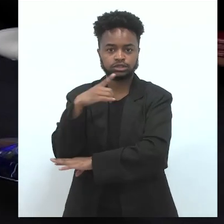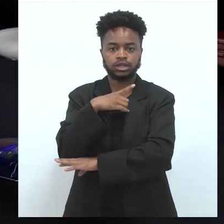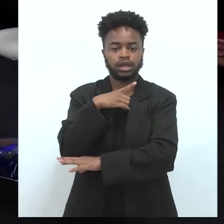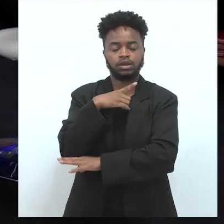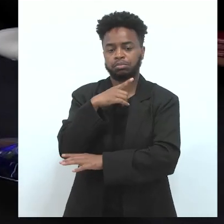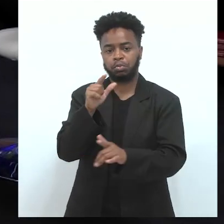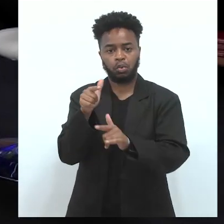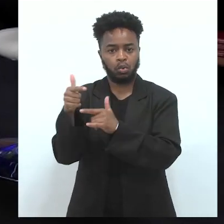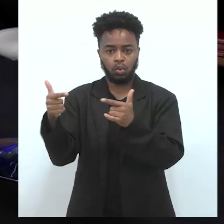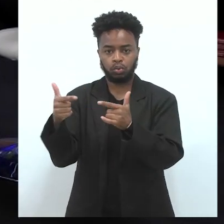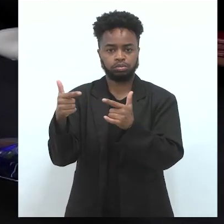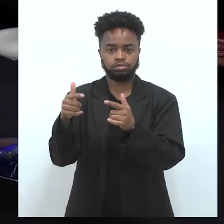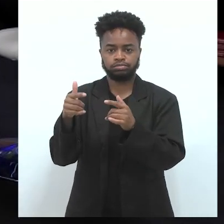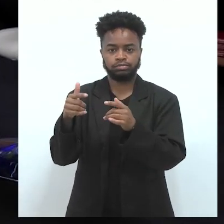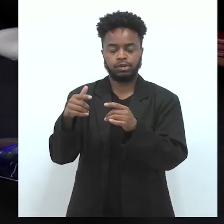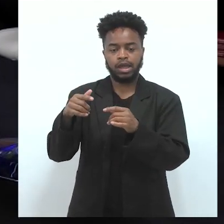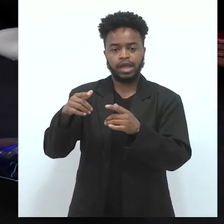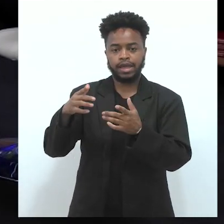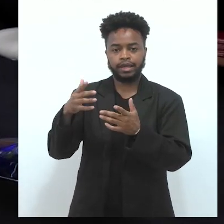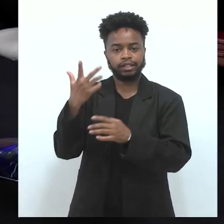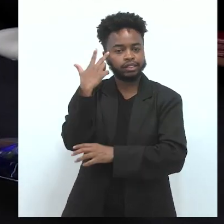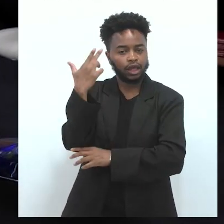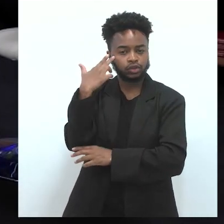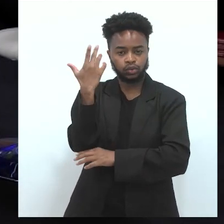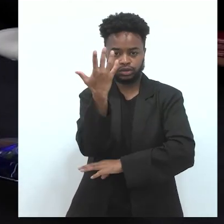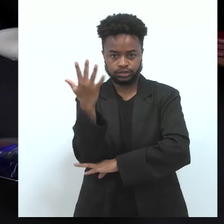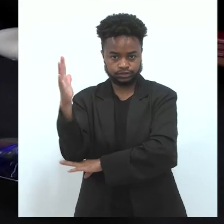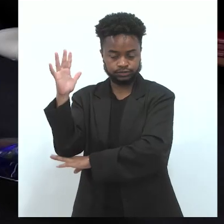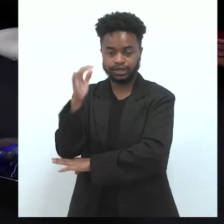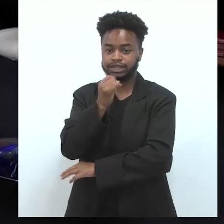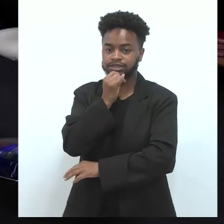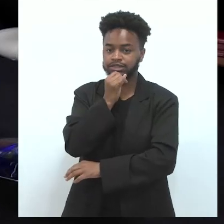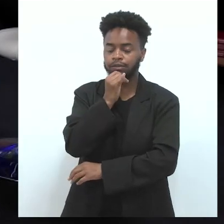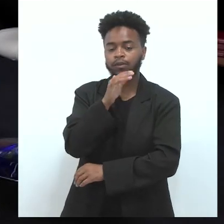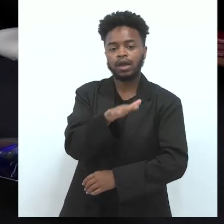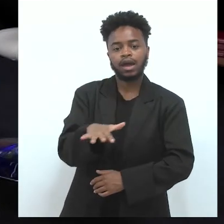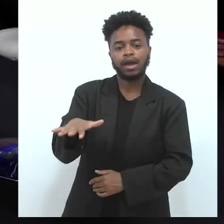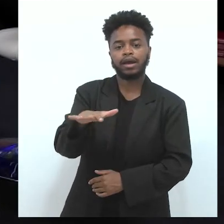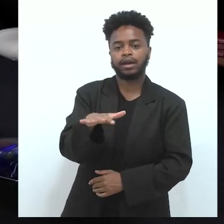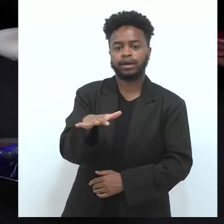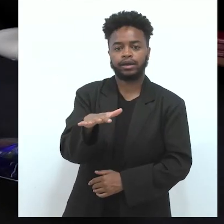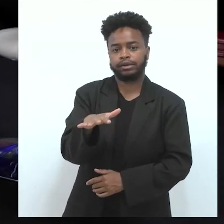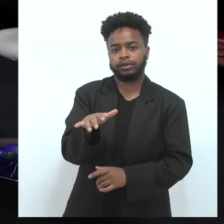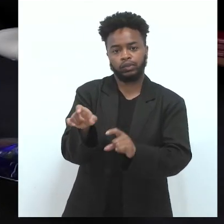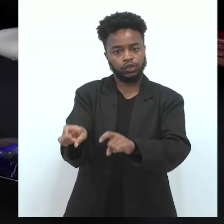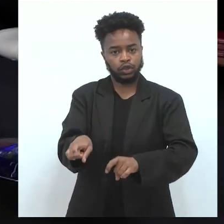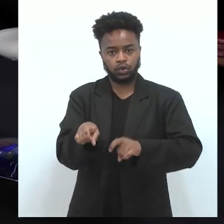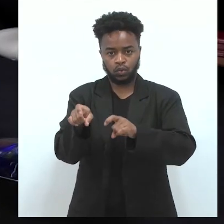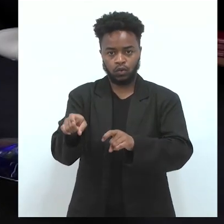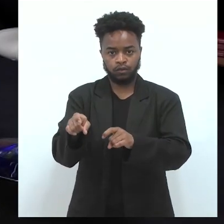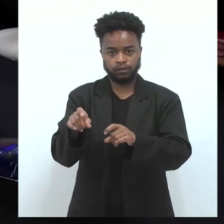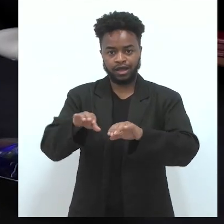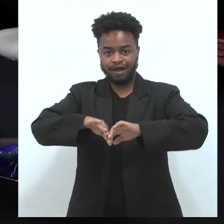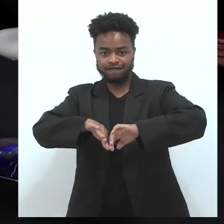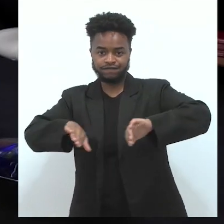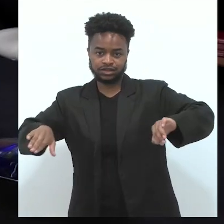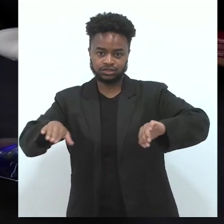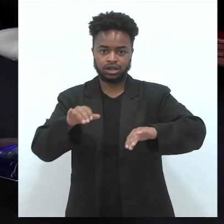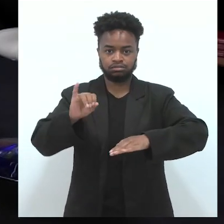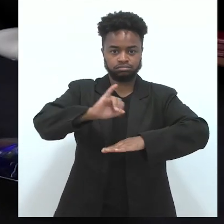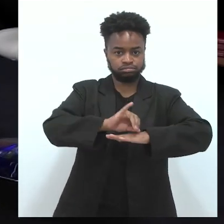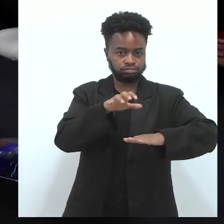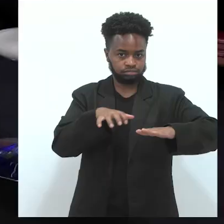mais vegetação, por exemplo. A gente sabe na pele que quando eu vou, por exemplo, para a região fora da